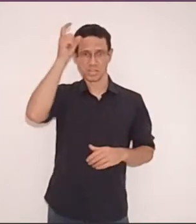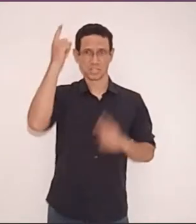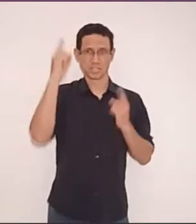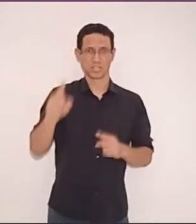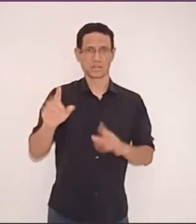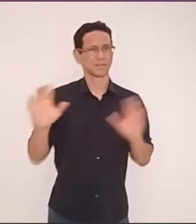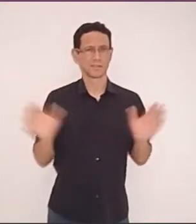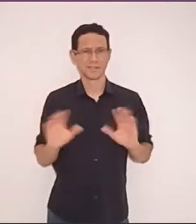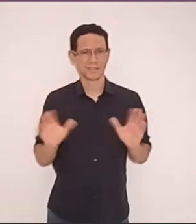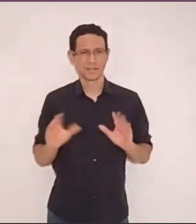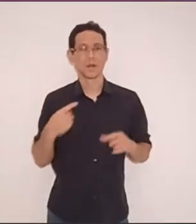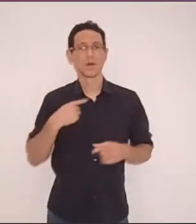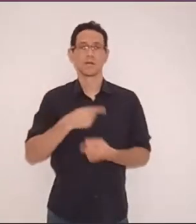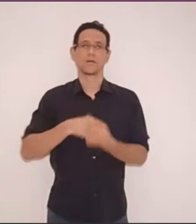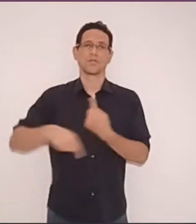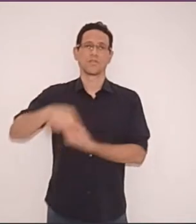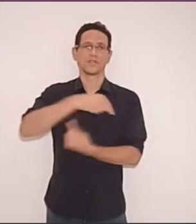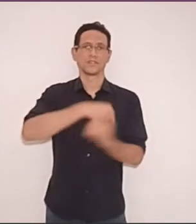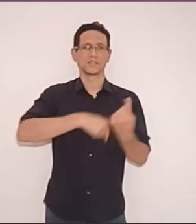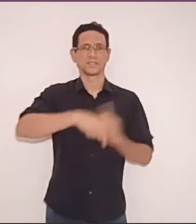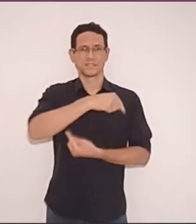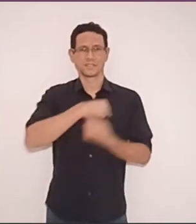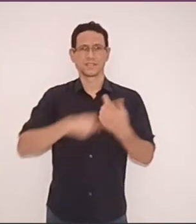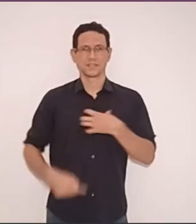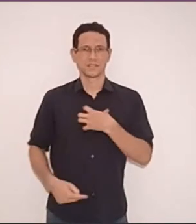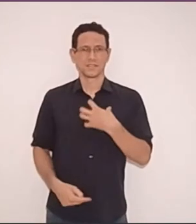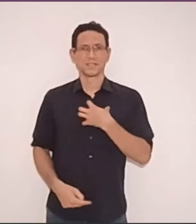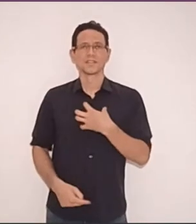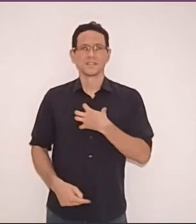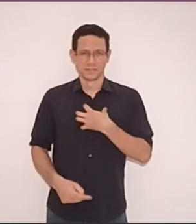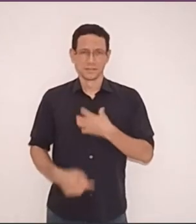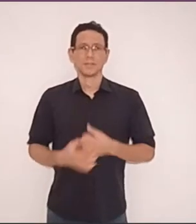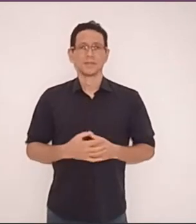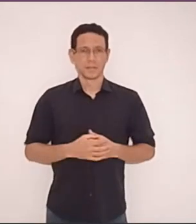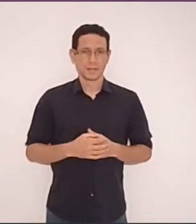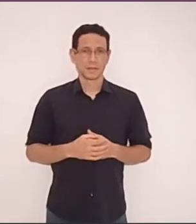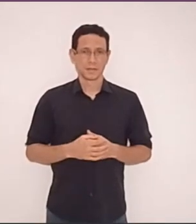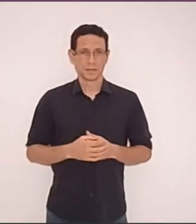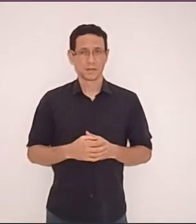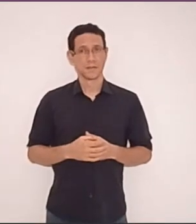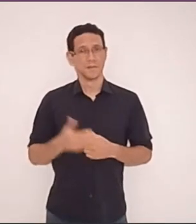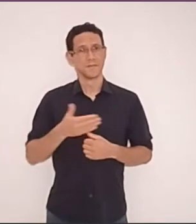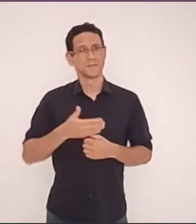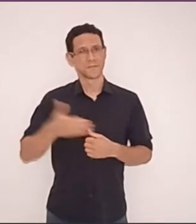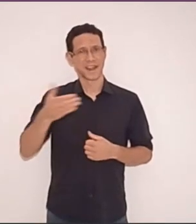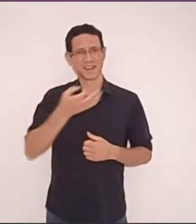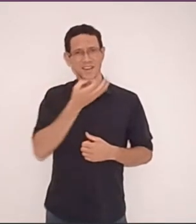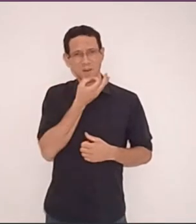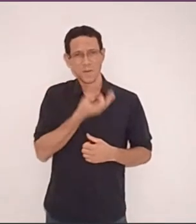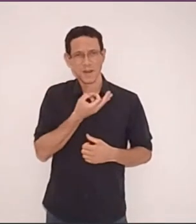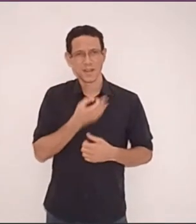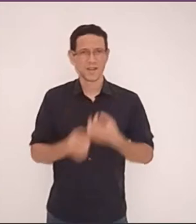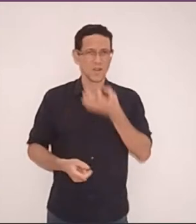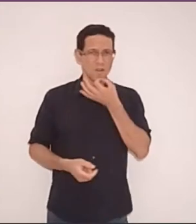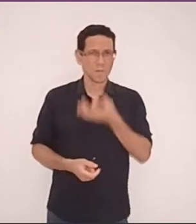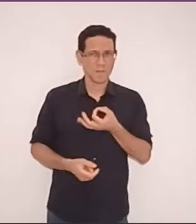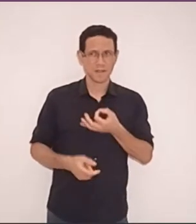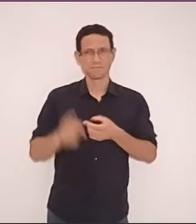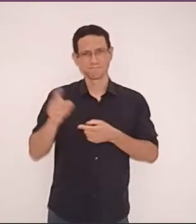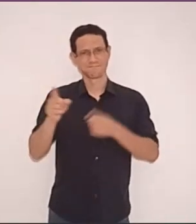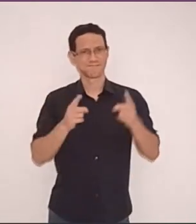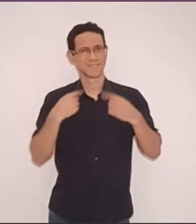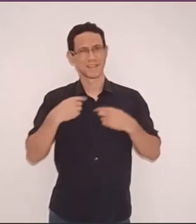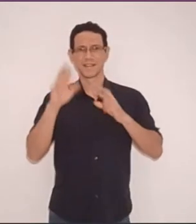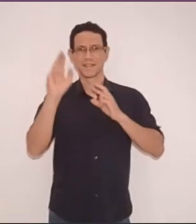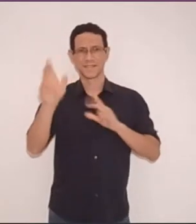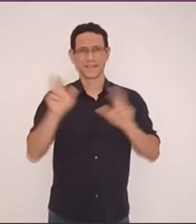tem que relacionar uma forma que vai ter conflito mas a gente vai ter e maneira